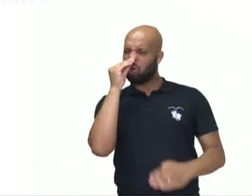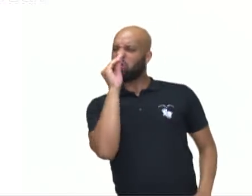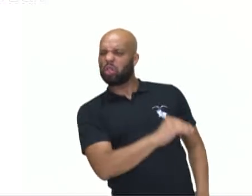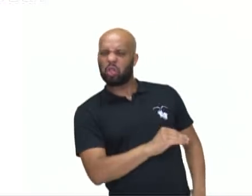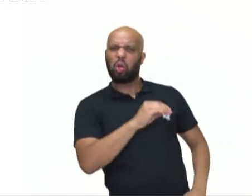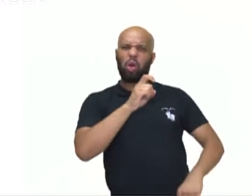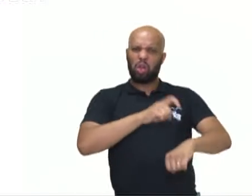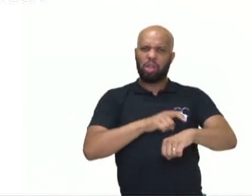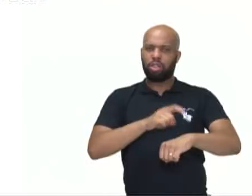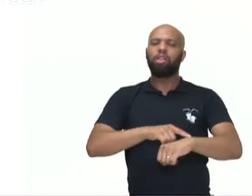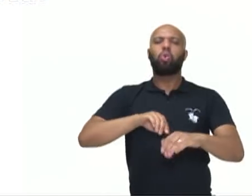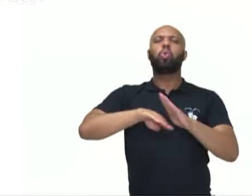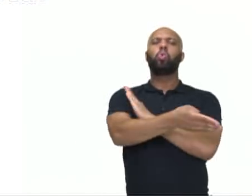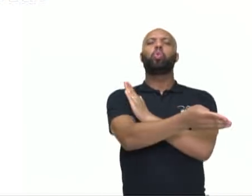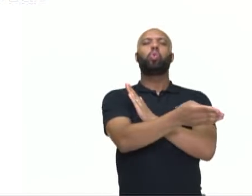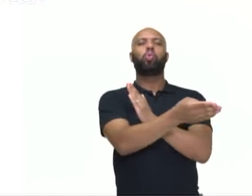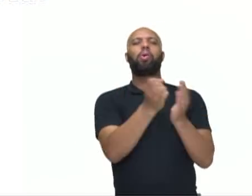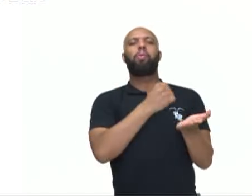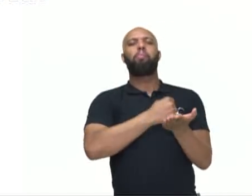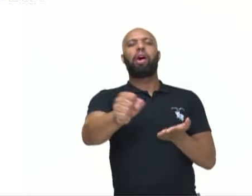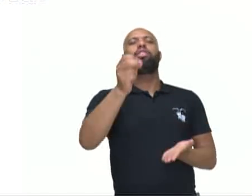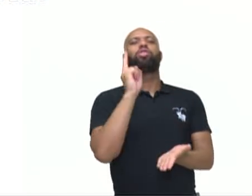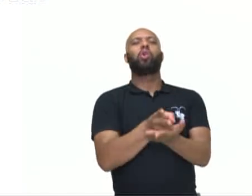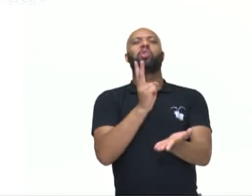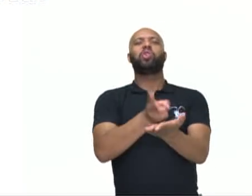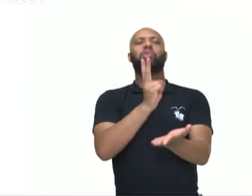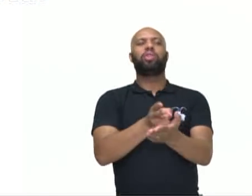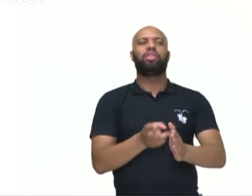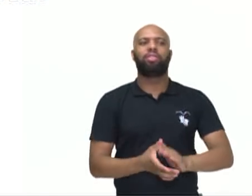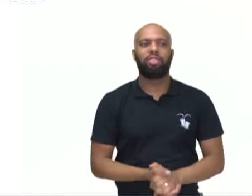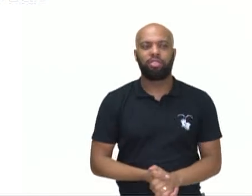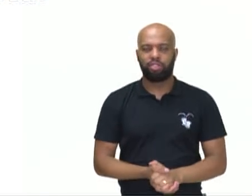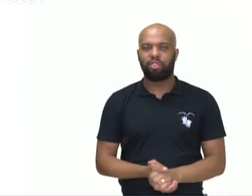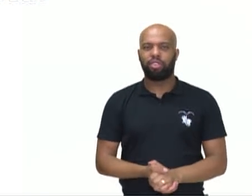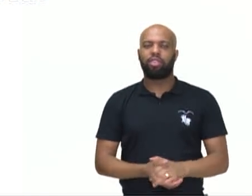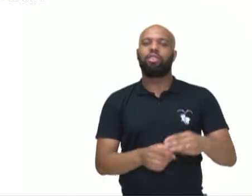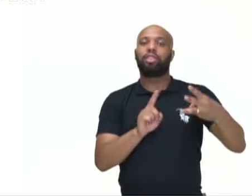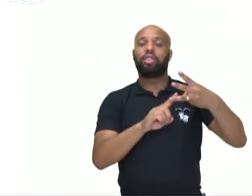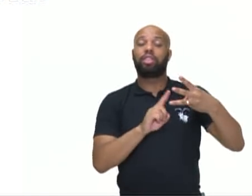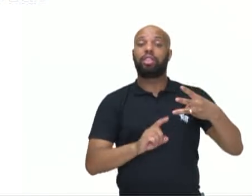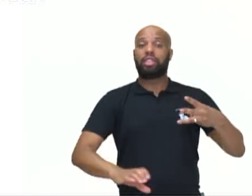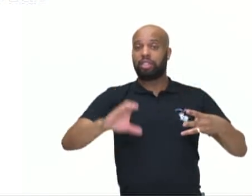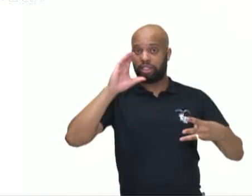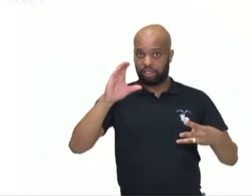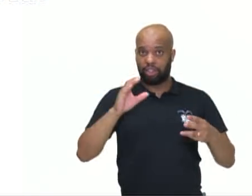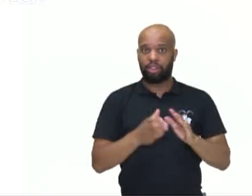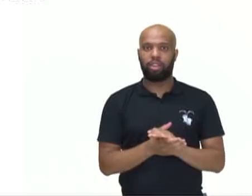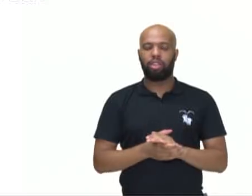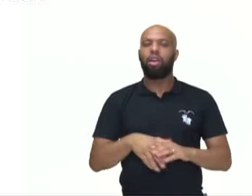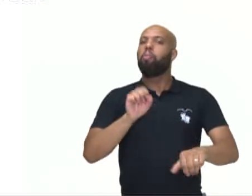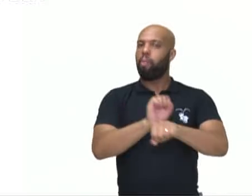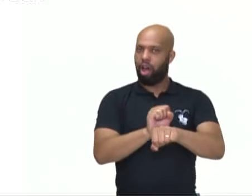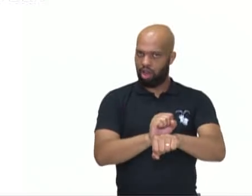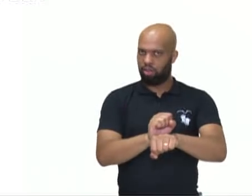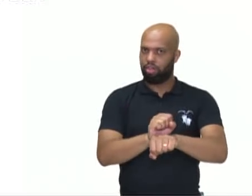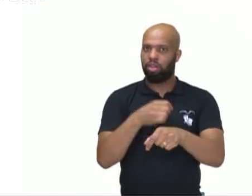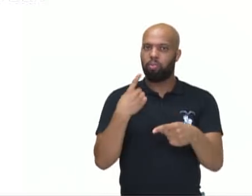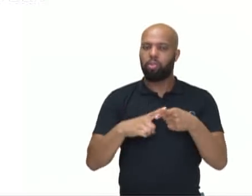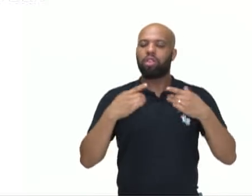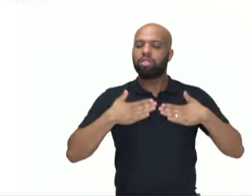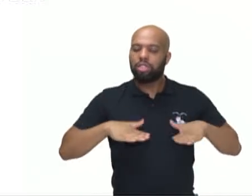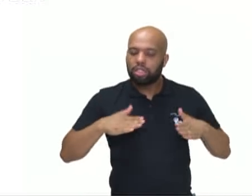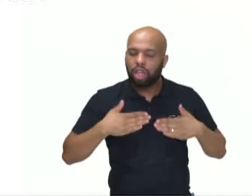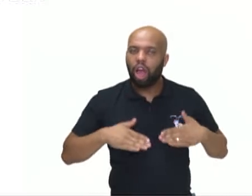depois de um tempo até passa. Isso vai passar. Continua jogando aí. C. Dar uma pausa para descansar